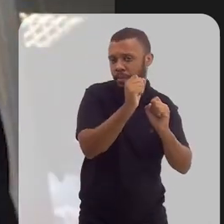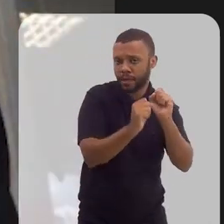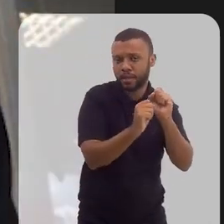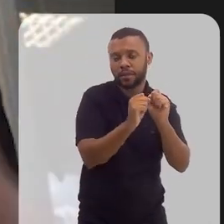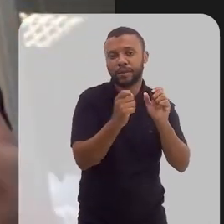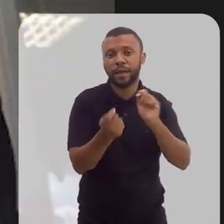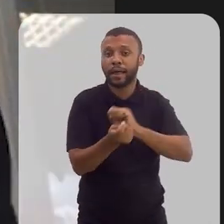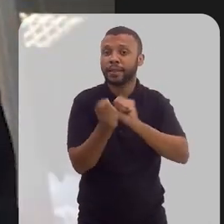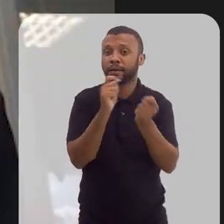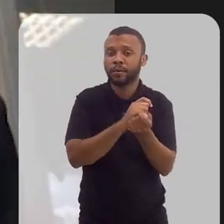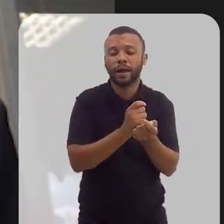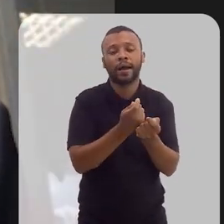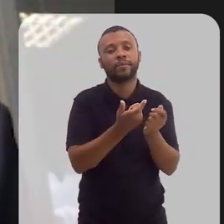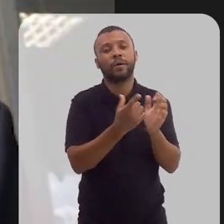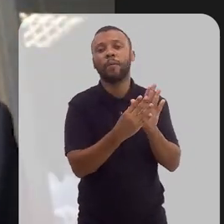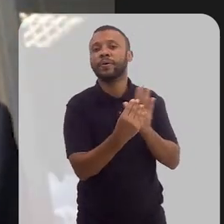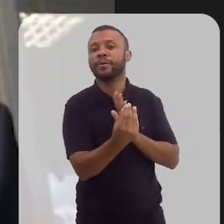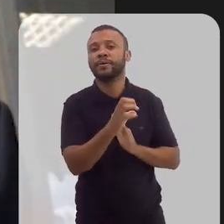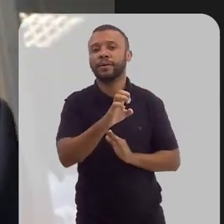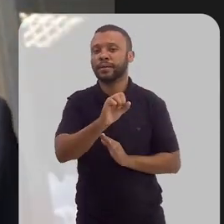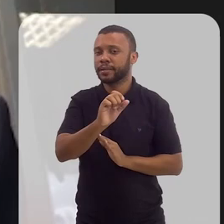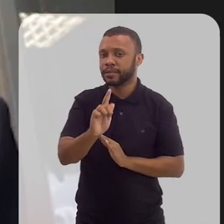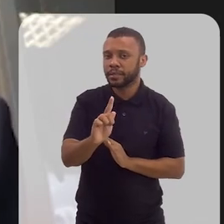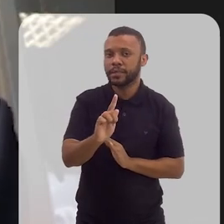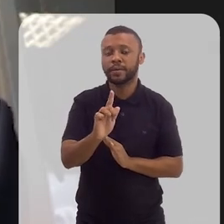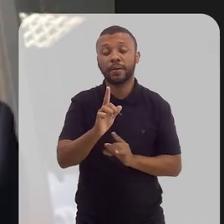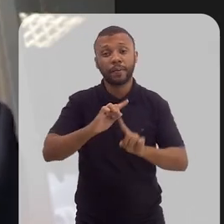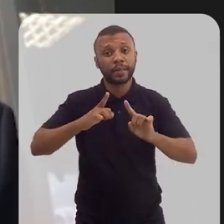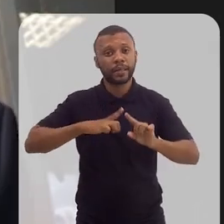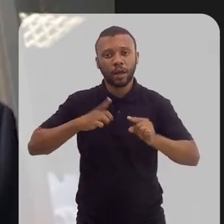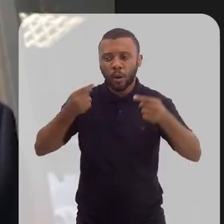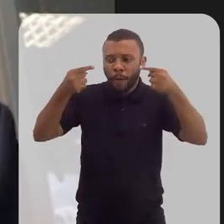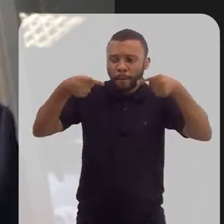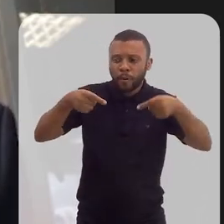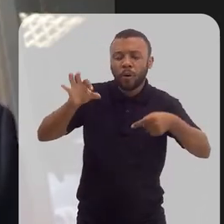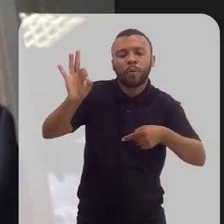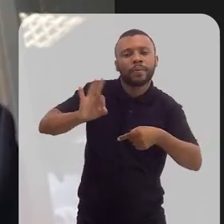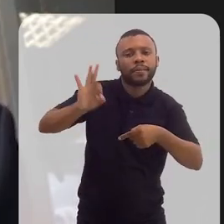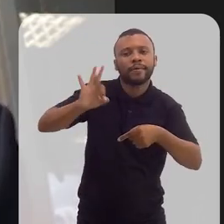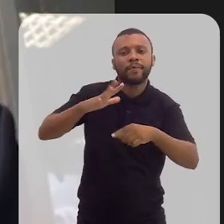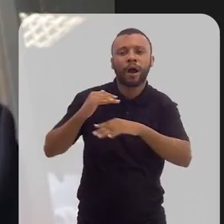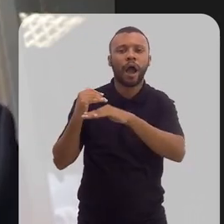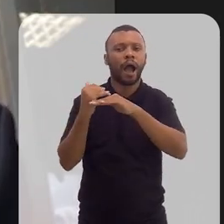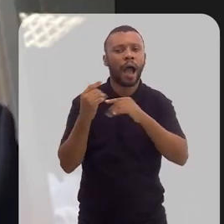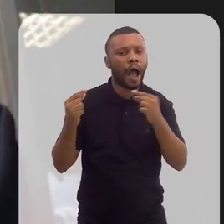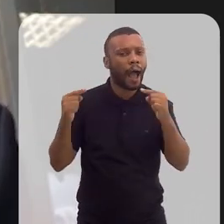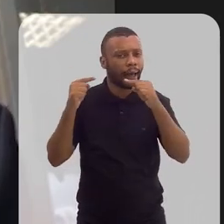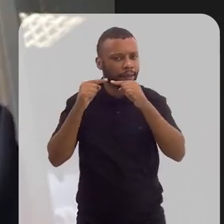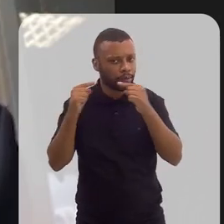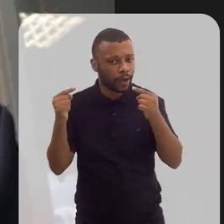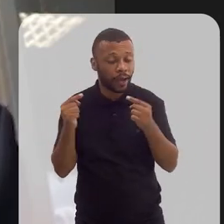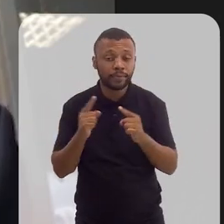ou seja, teriam um nível de competitividade adequado. Mas eu acho que esse é o momento,